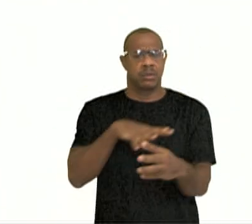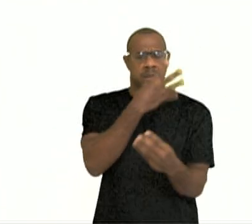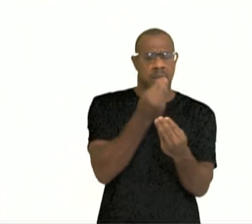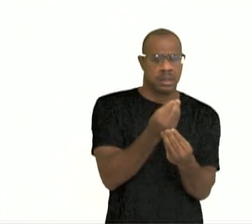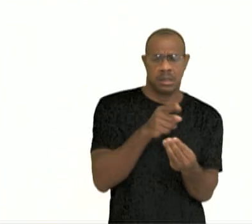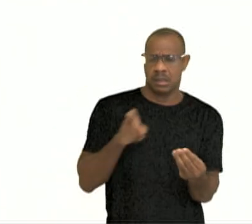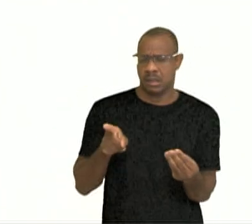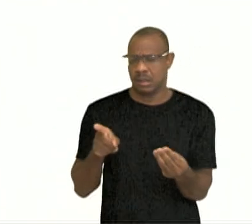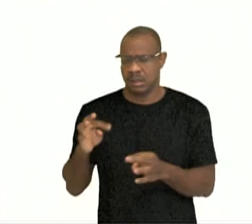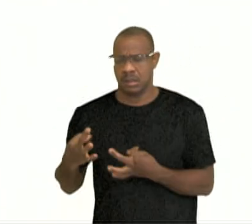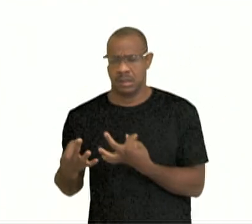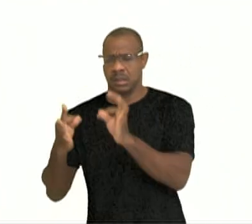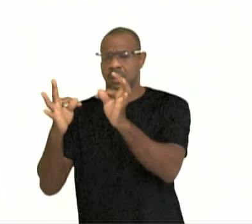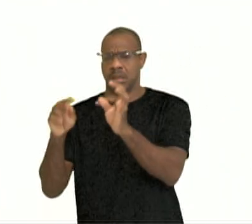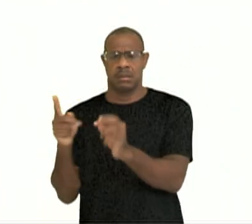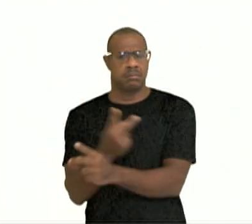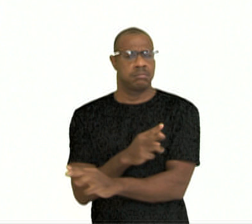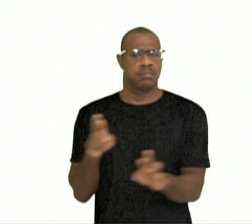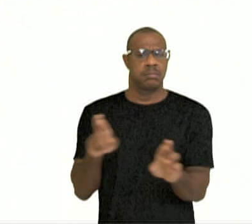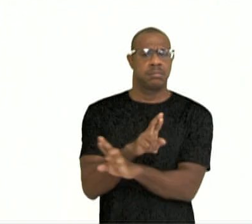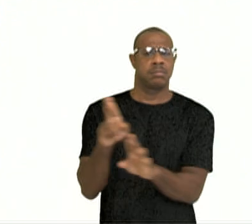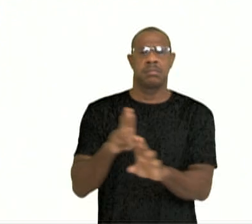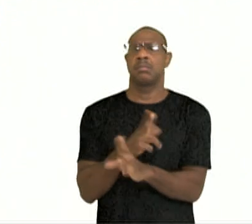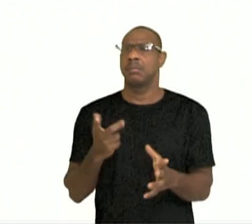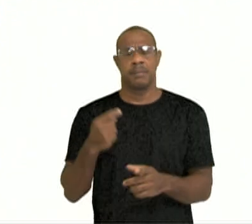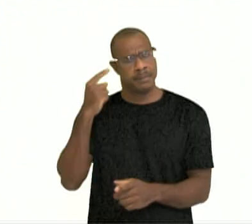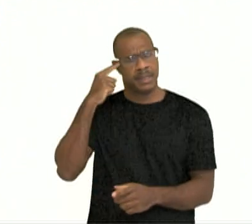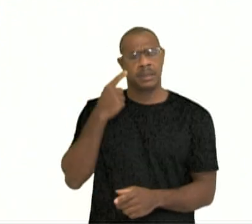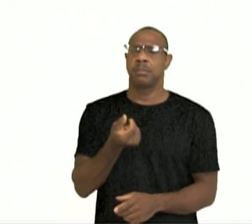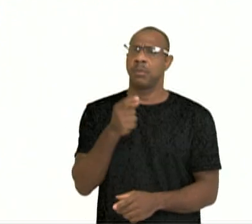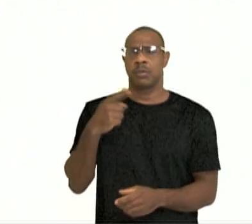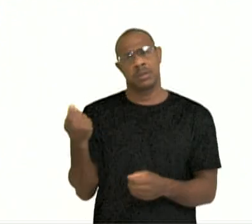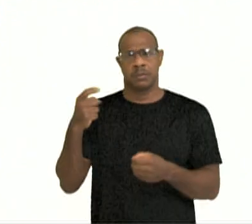e a tecnologia? Pense um pouco e a gente já se fala.